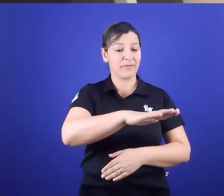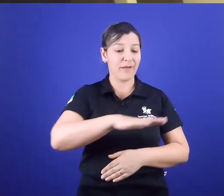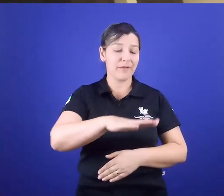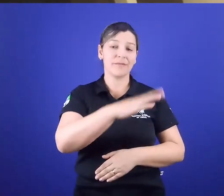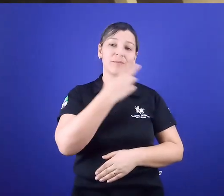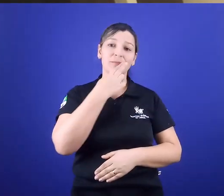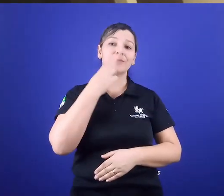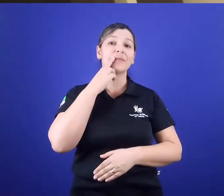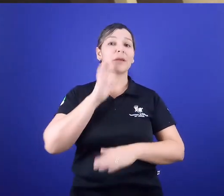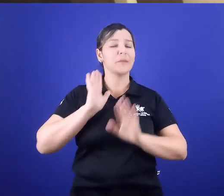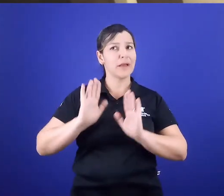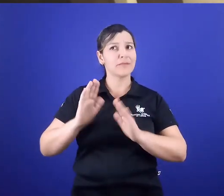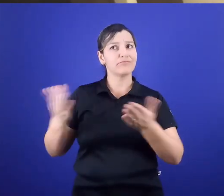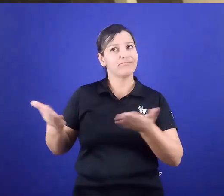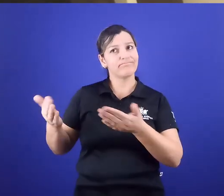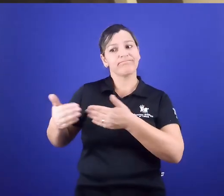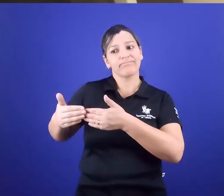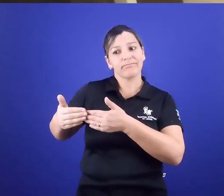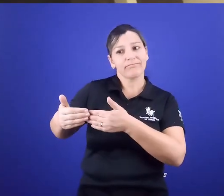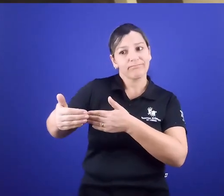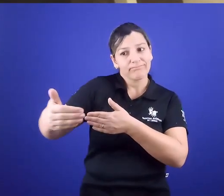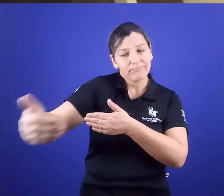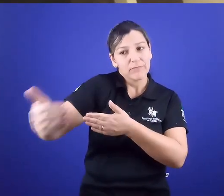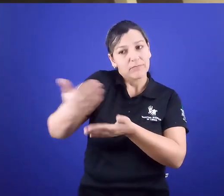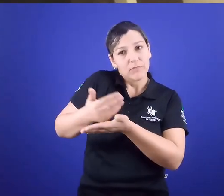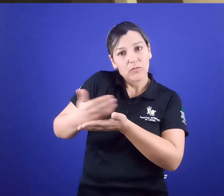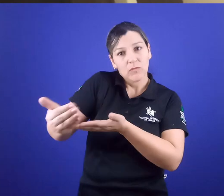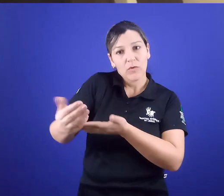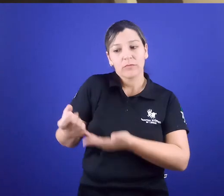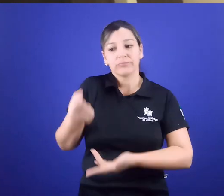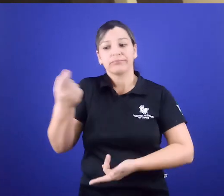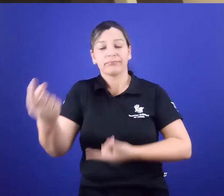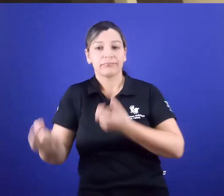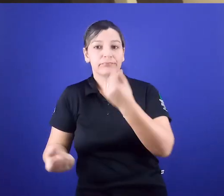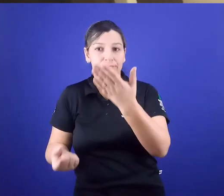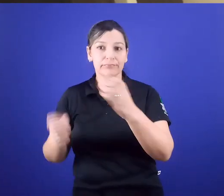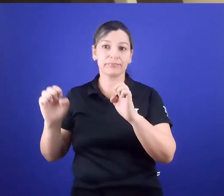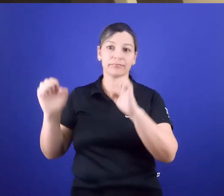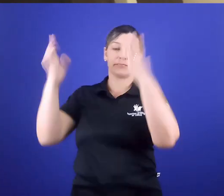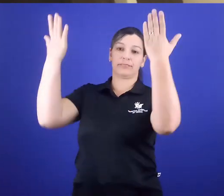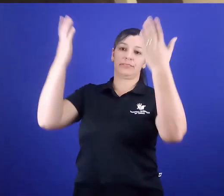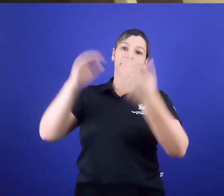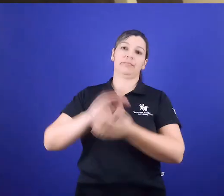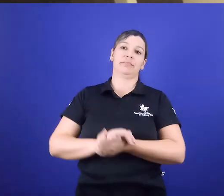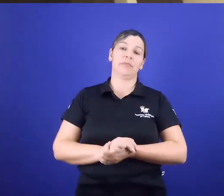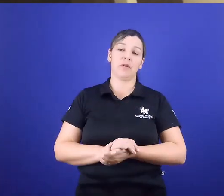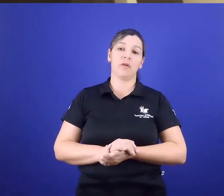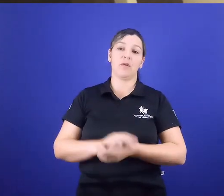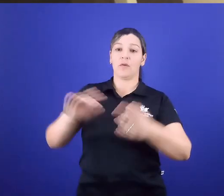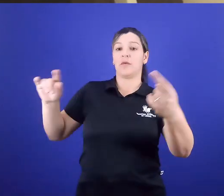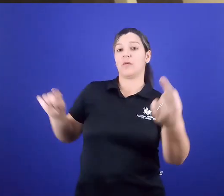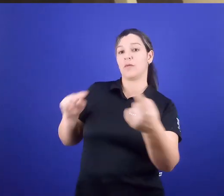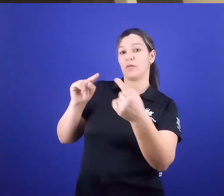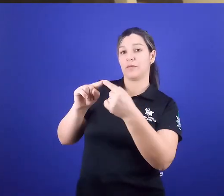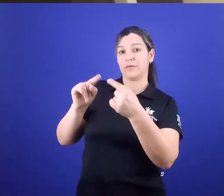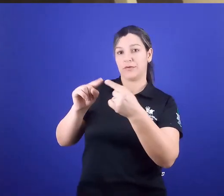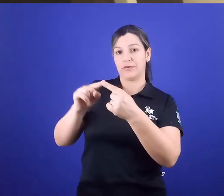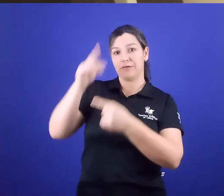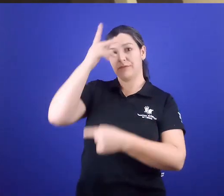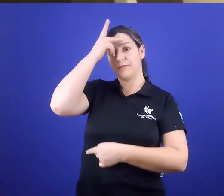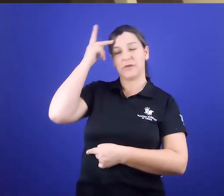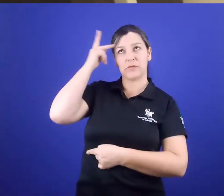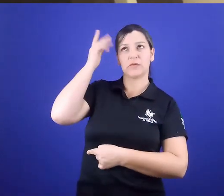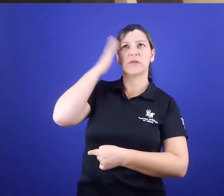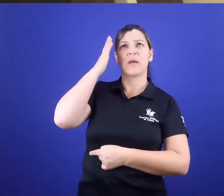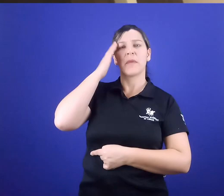eles começaram a aparecer nos eventos. E qual que era a intenção disso? A intenção é fazer com que o seu convidado saiba o